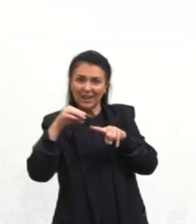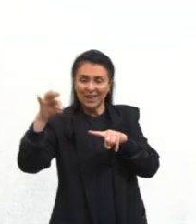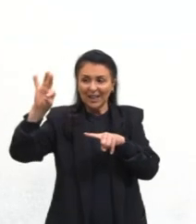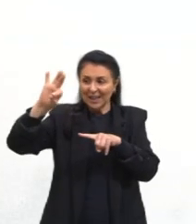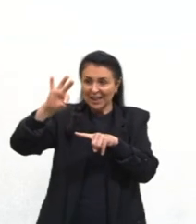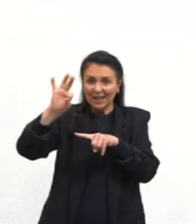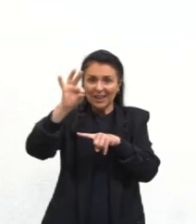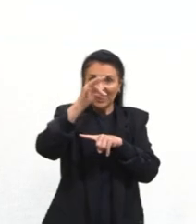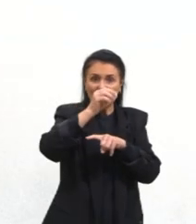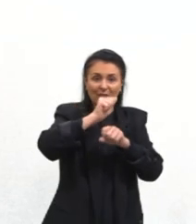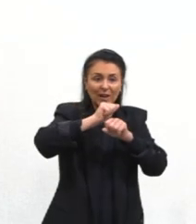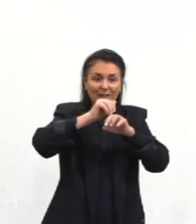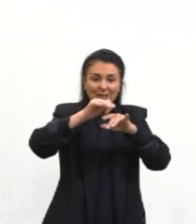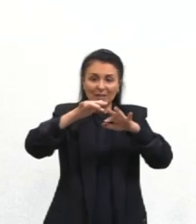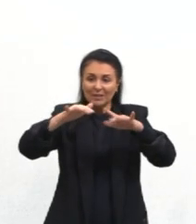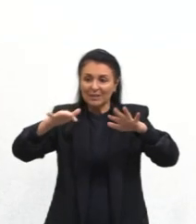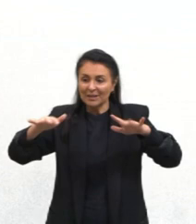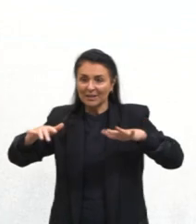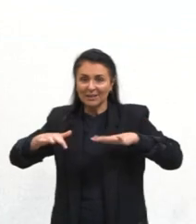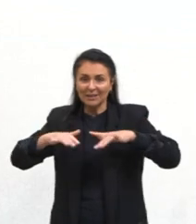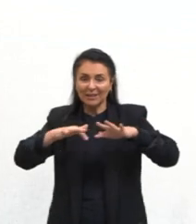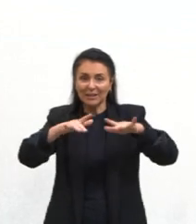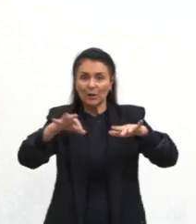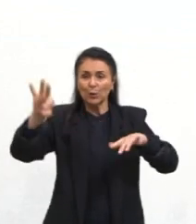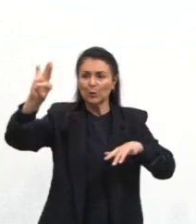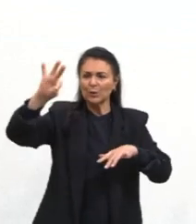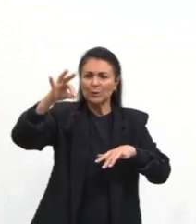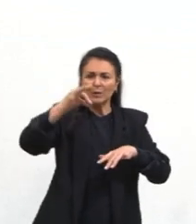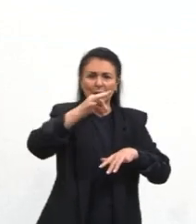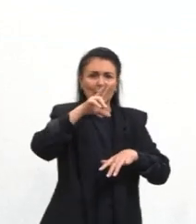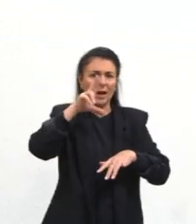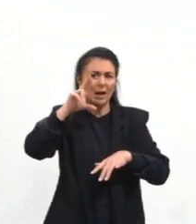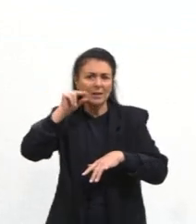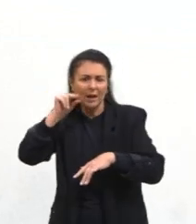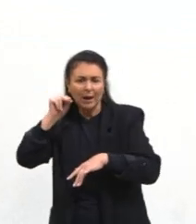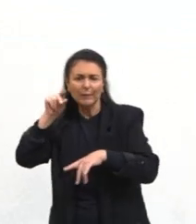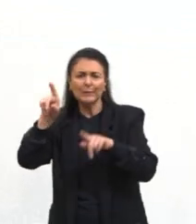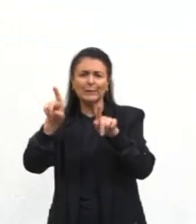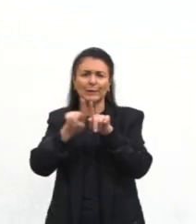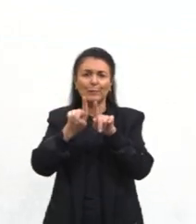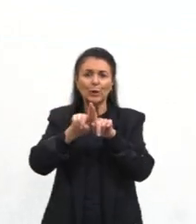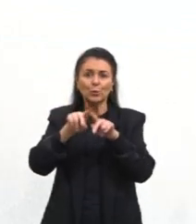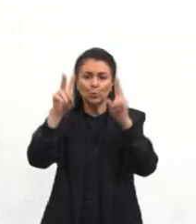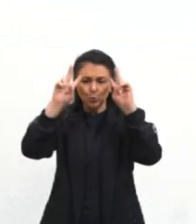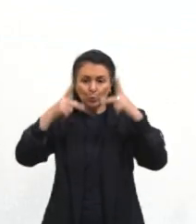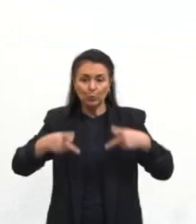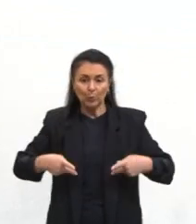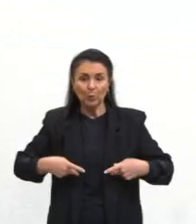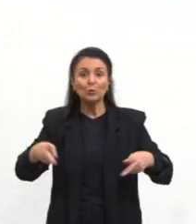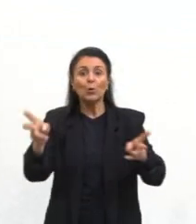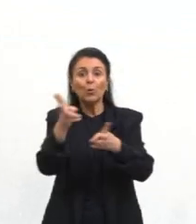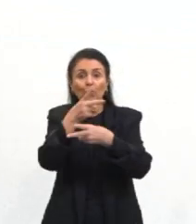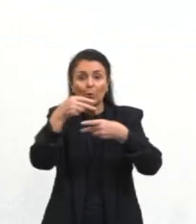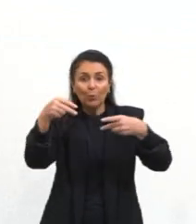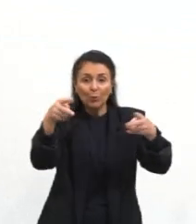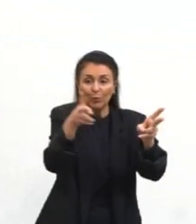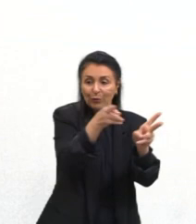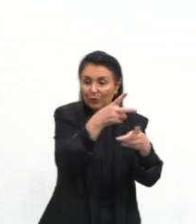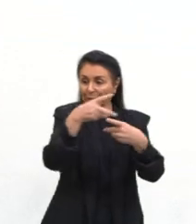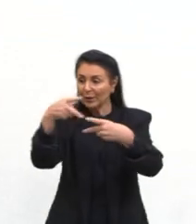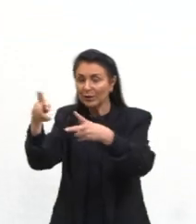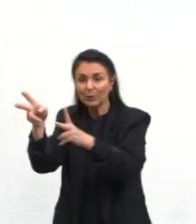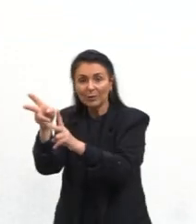essa discriminação além dos insetos aves e humanos até o vento pode polinizar o Bate o e